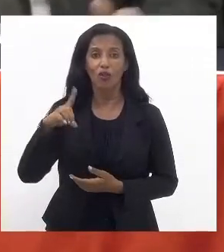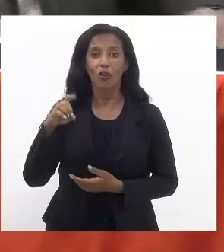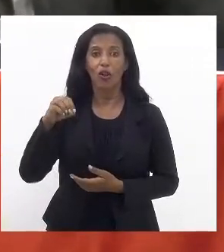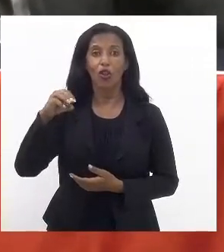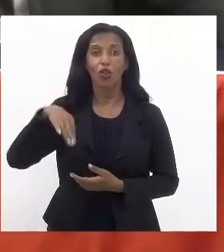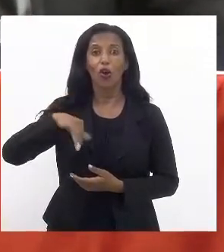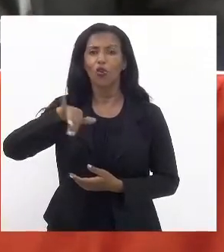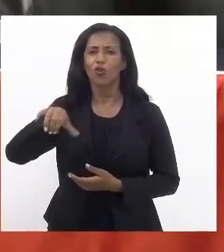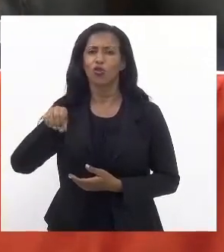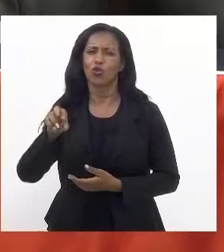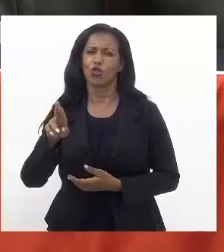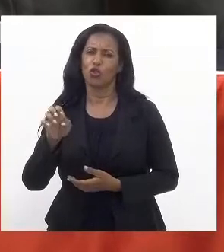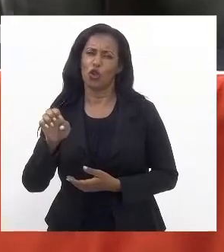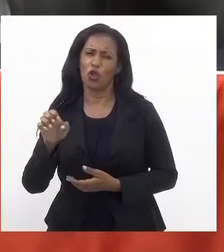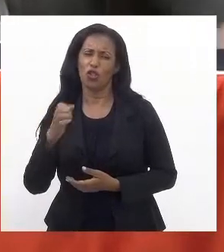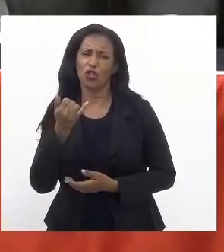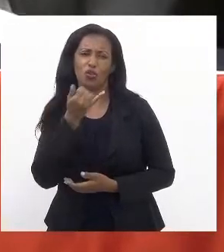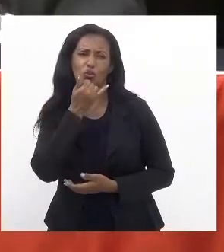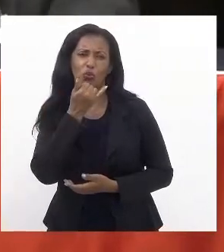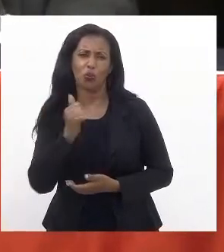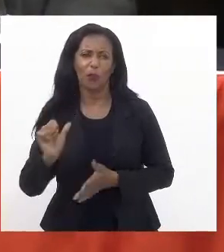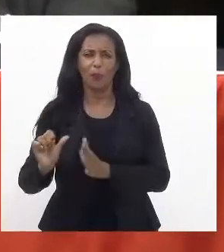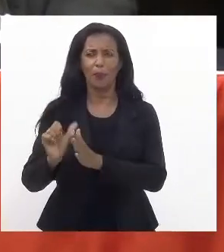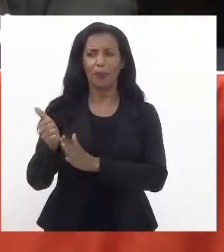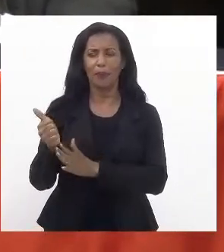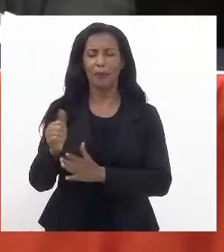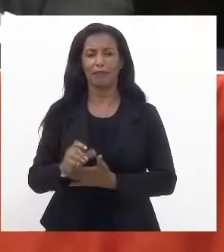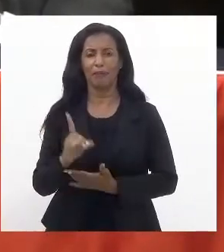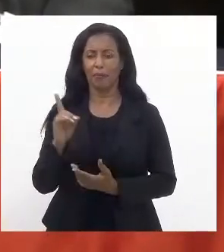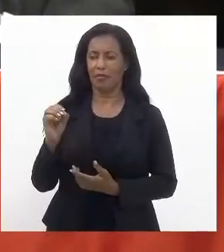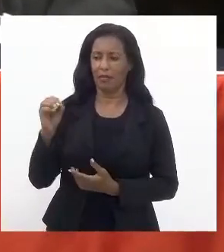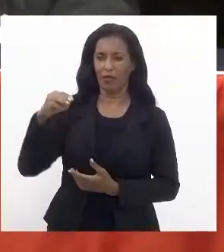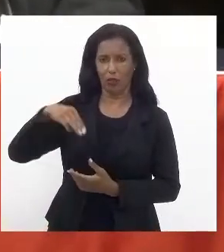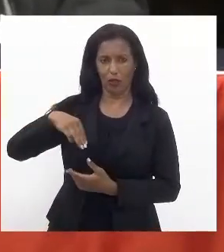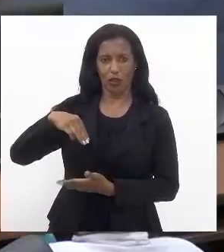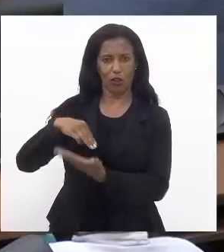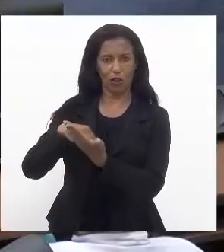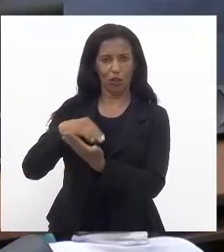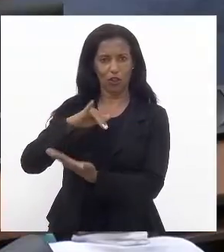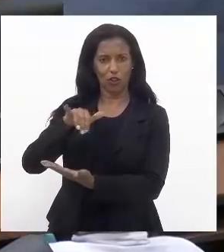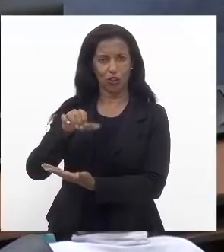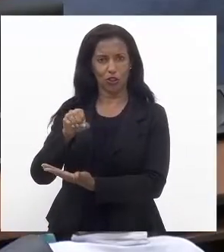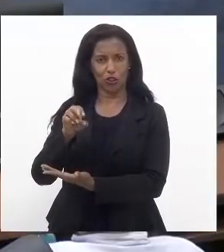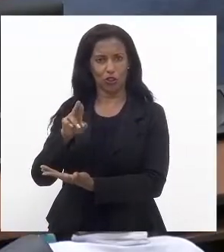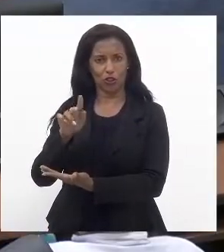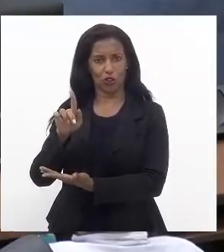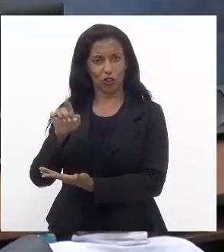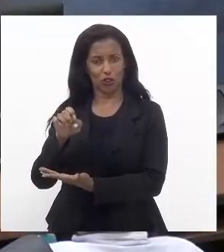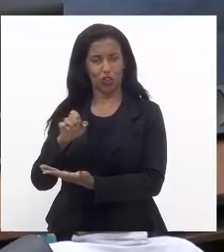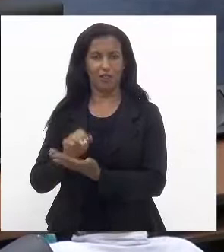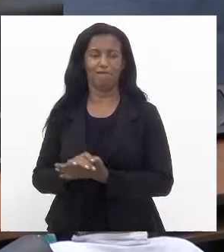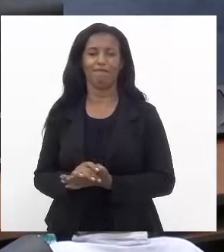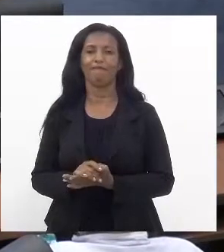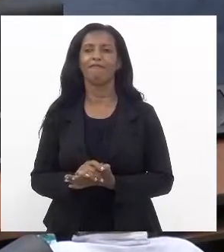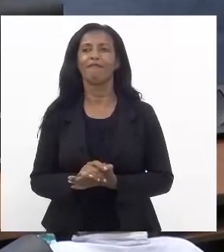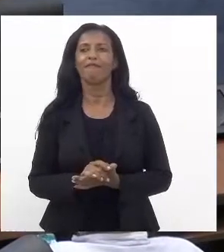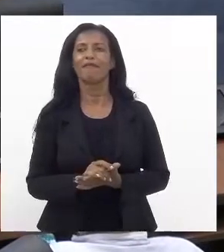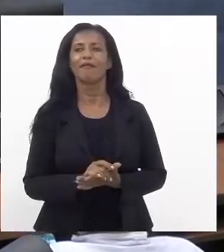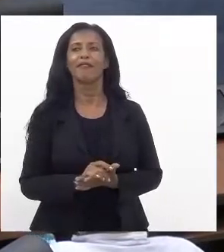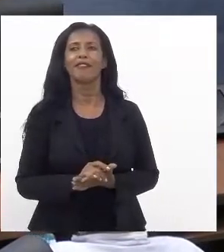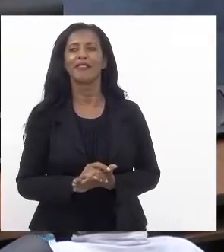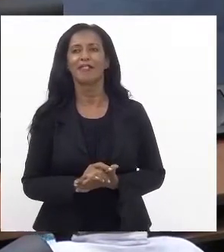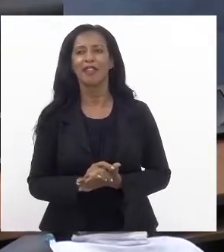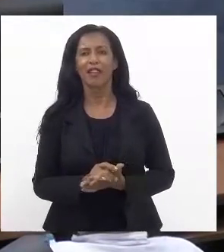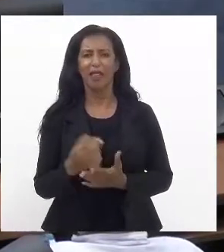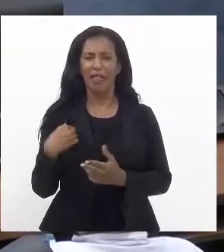Dom Jorge, desculpa, é o primeiro aqui. Eu dizia aqui para o Dom Jorge, não foi para o Dom Jorge, eu